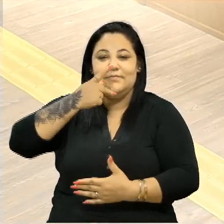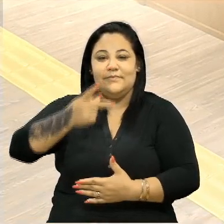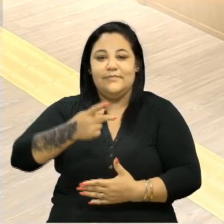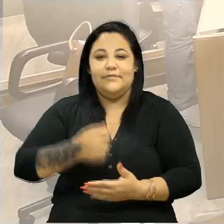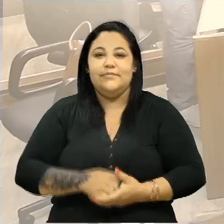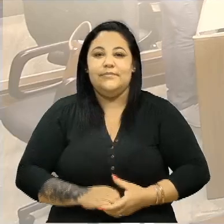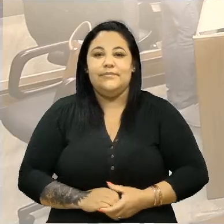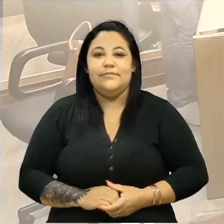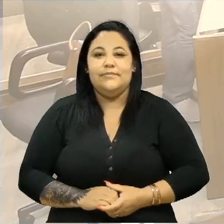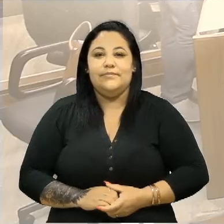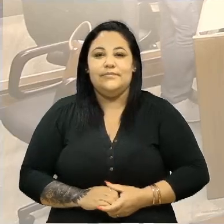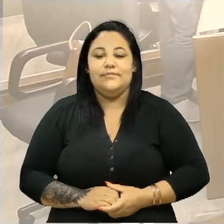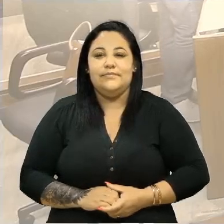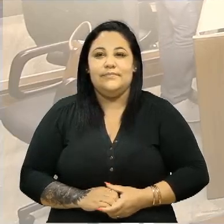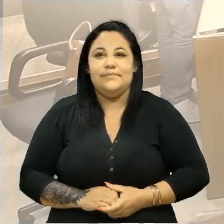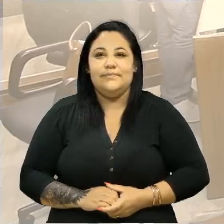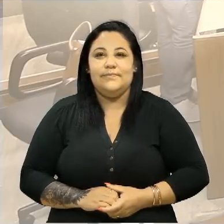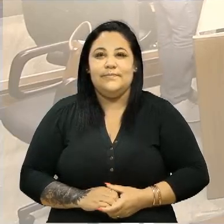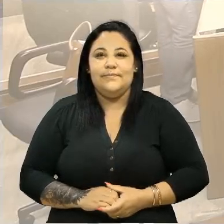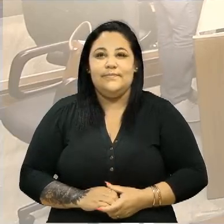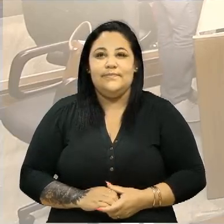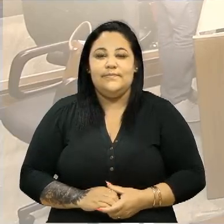manifestação.